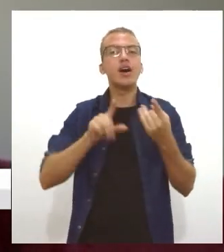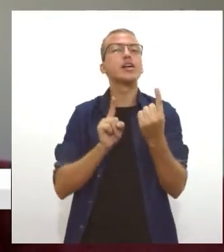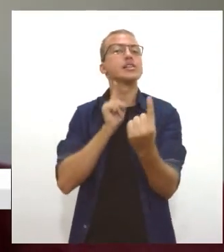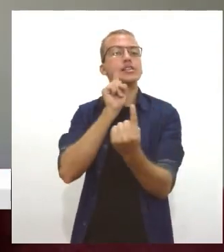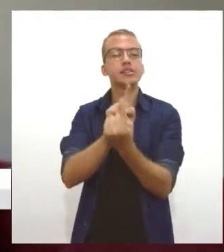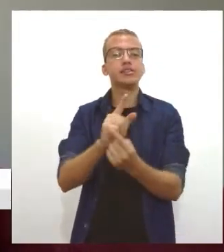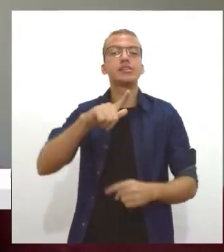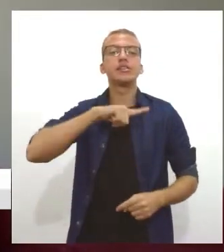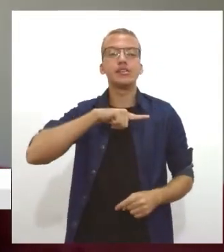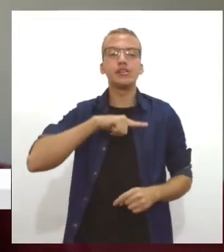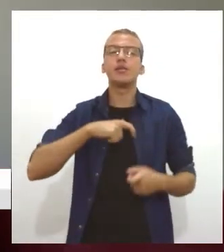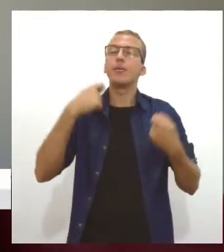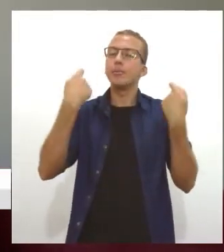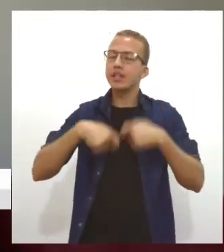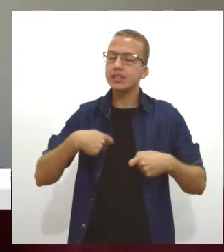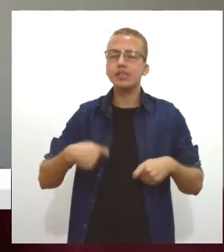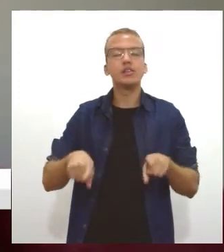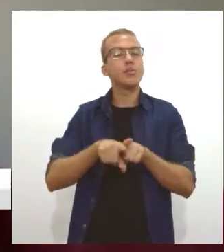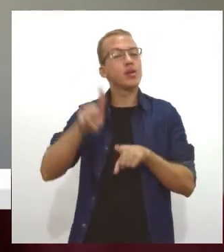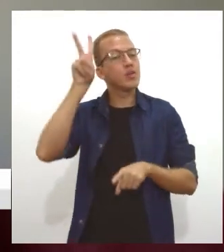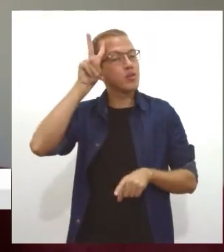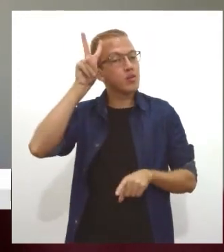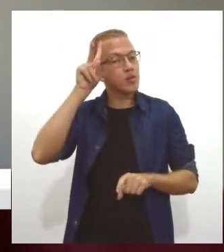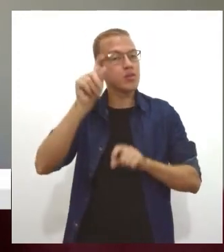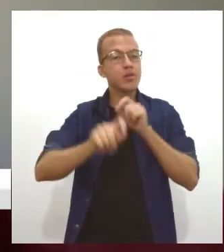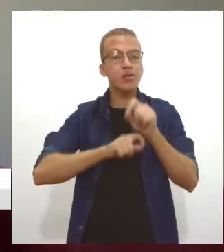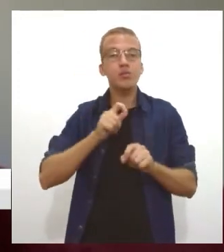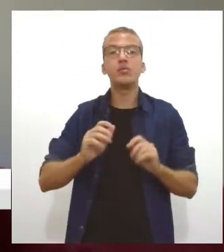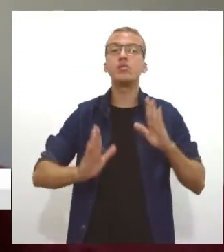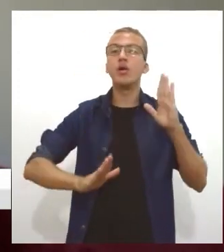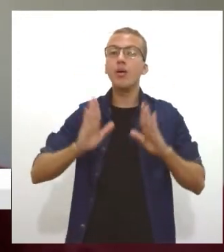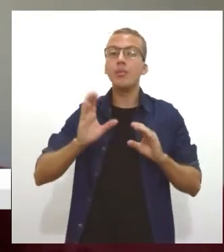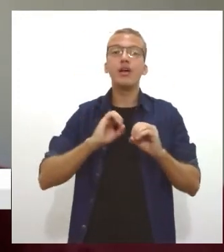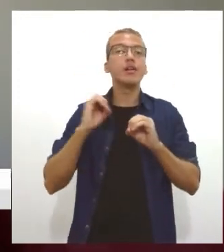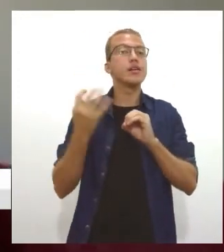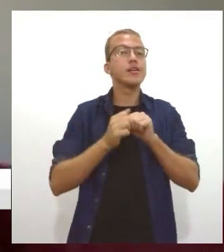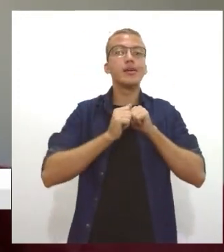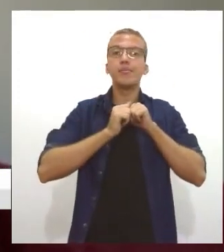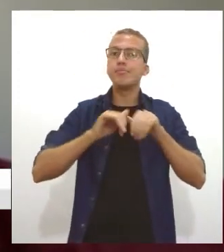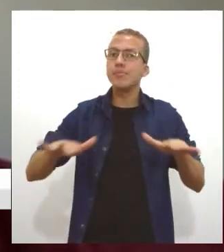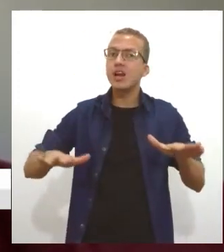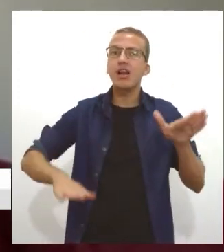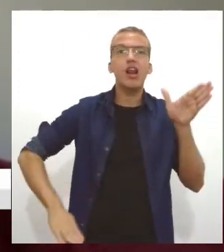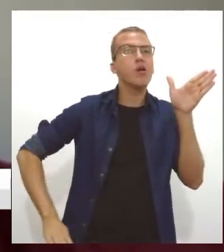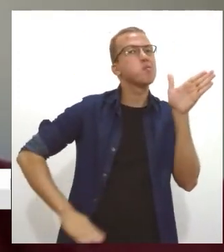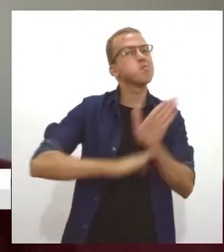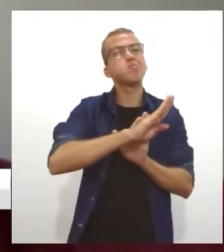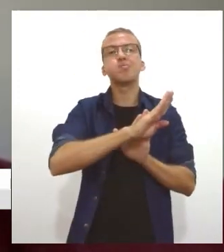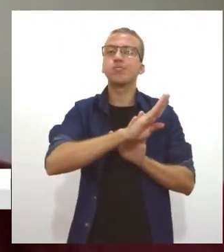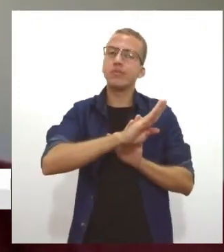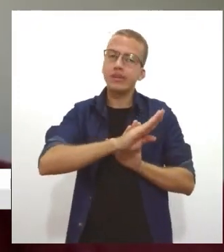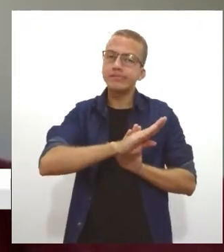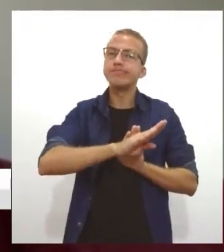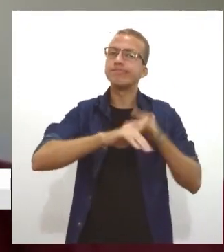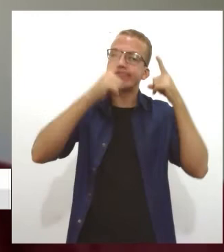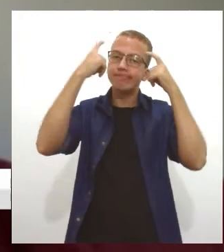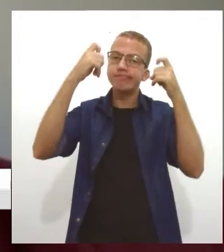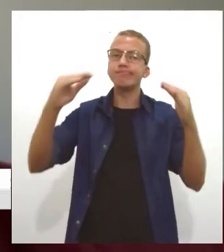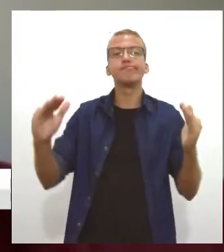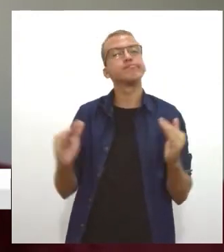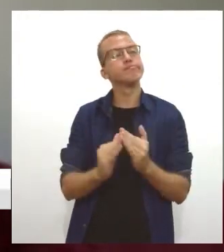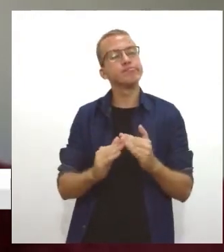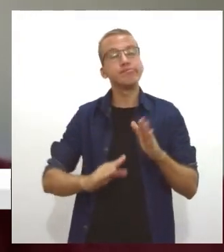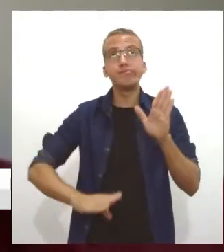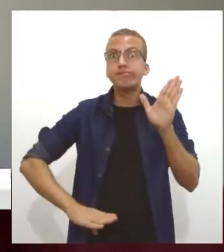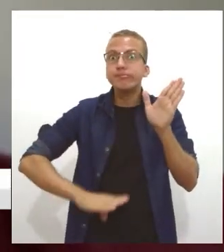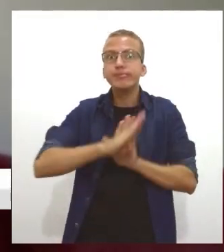pena frisar que durante a pandemia o índice de violência doméstica deu um salto alarmante. Sim. Né? Sim. Eu acho que dos crimes